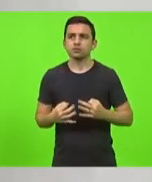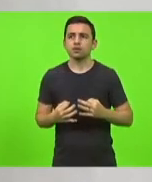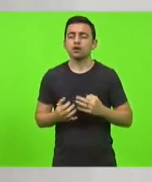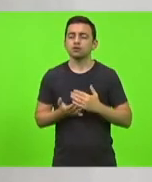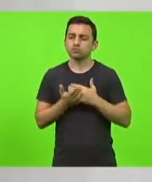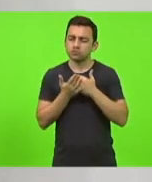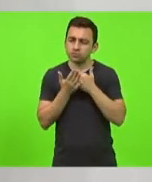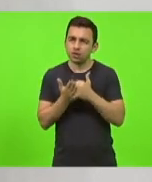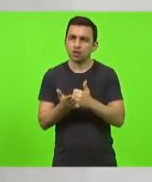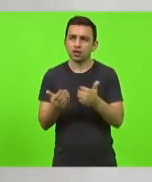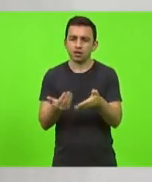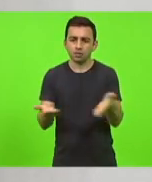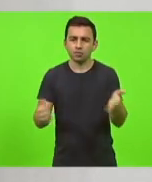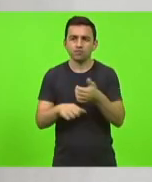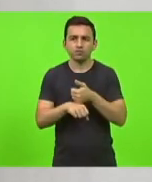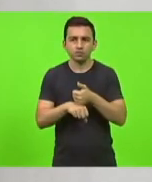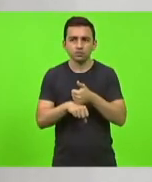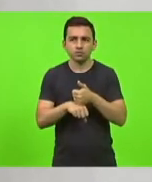profissional.